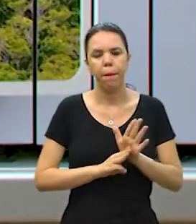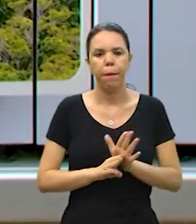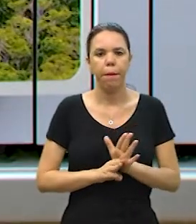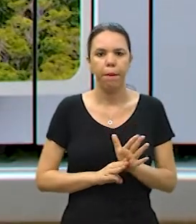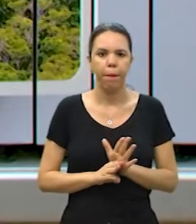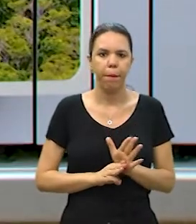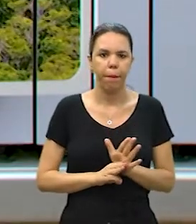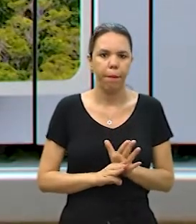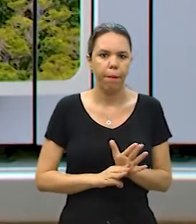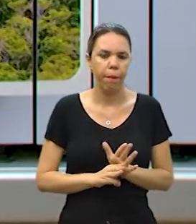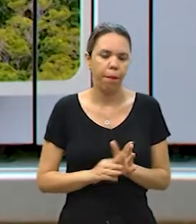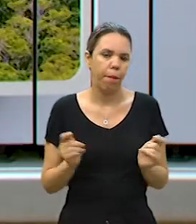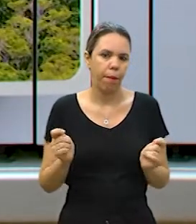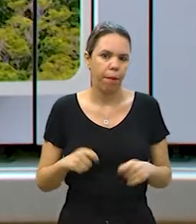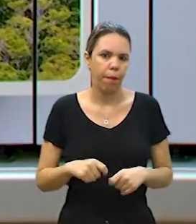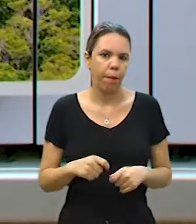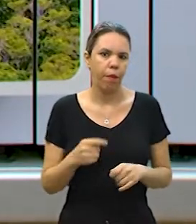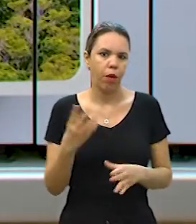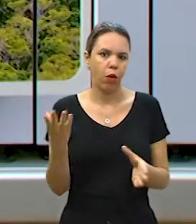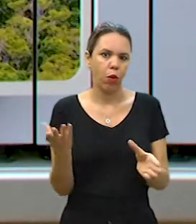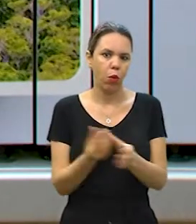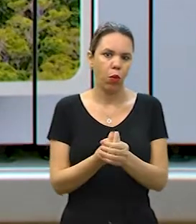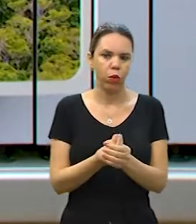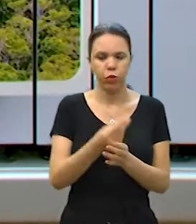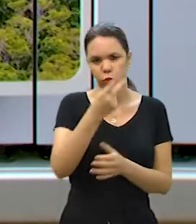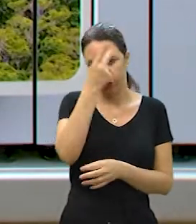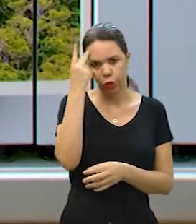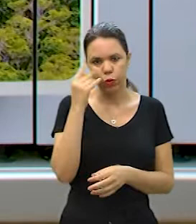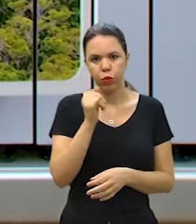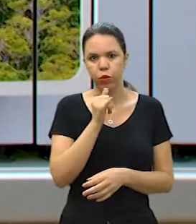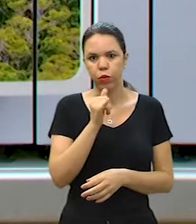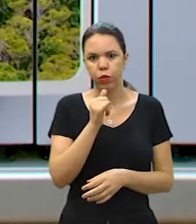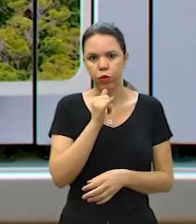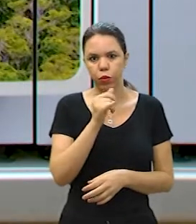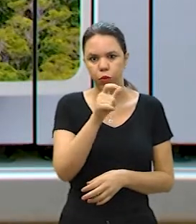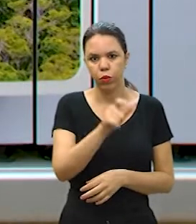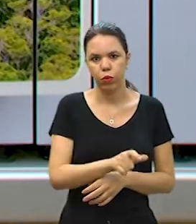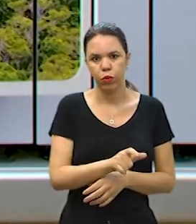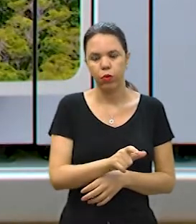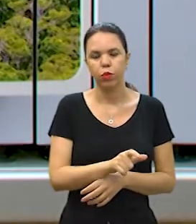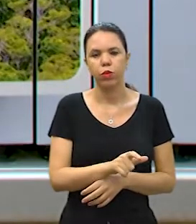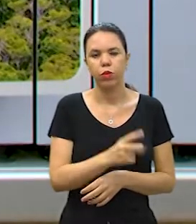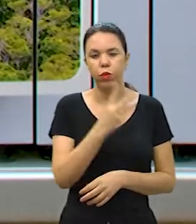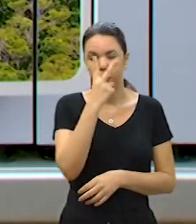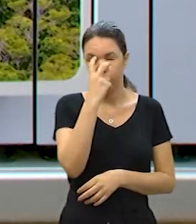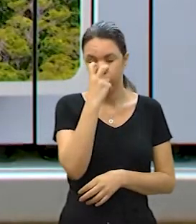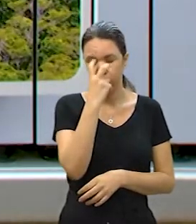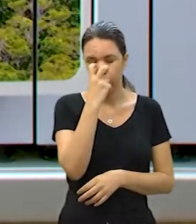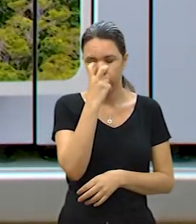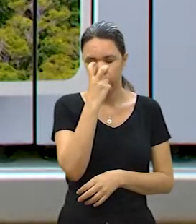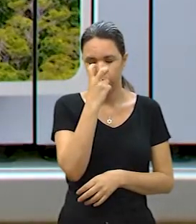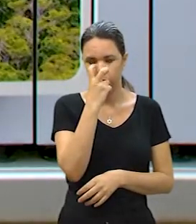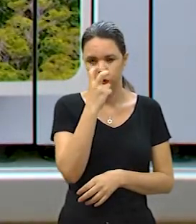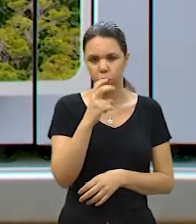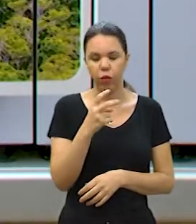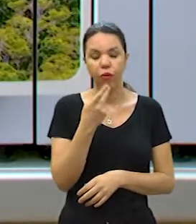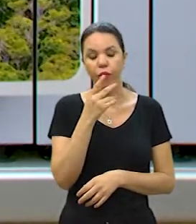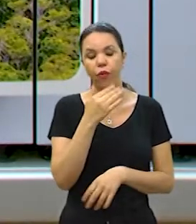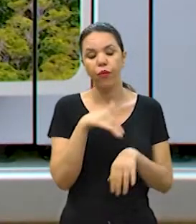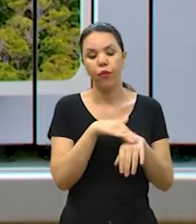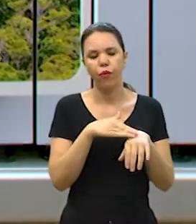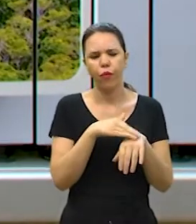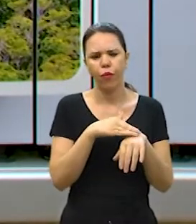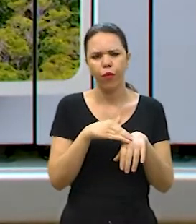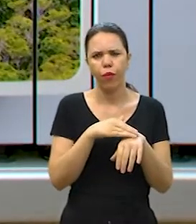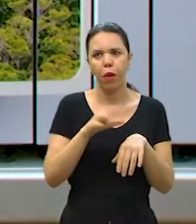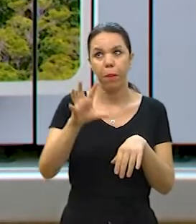métodos de poder incluir essas pessoas. Por exemplo, uma pessoa deficiente visual. Quando a gente vai